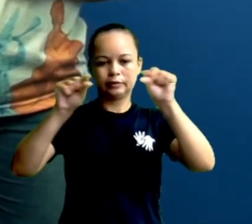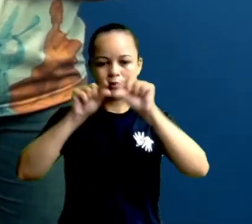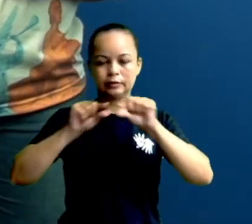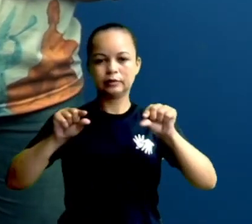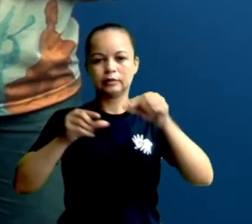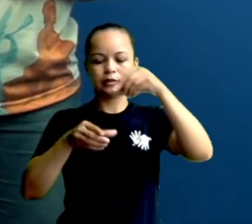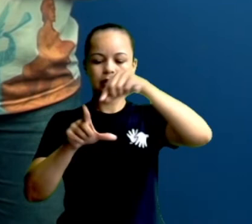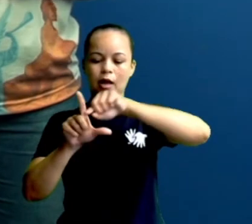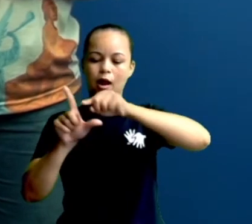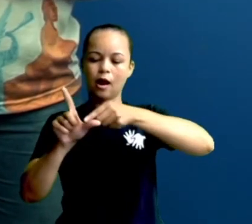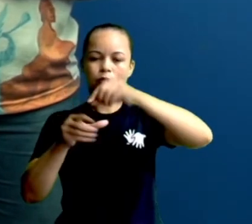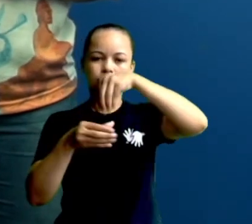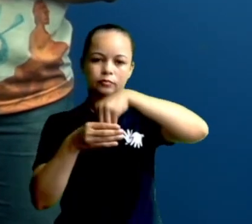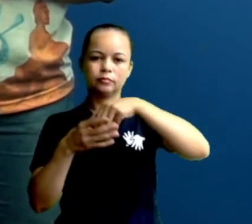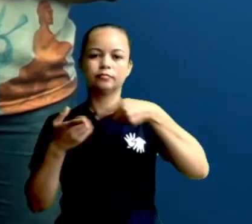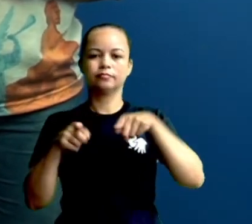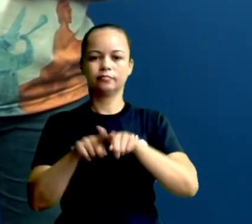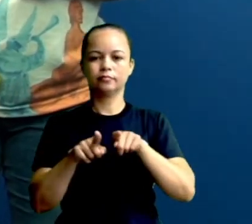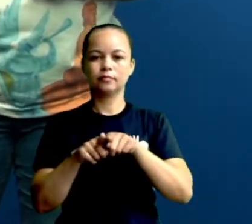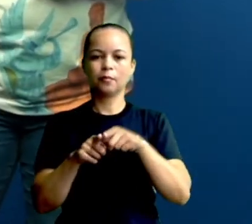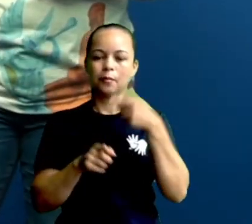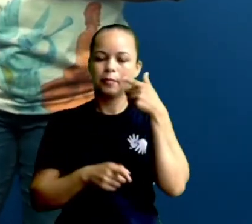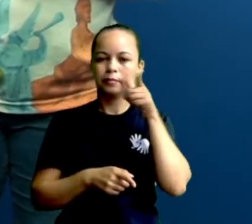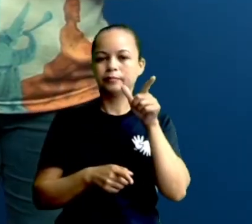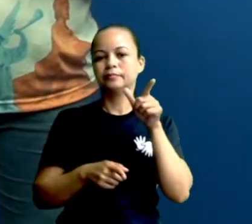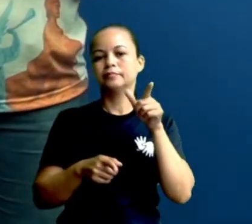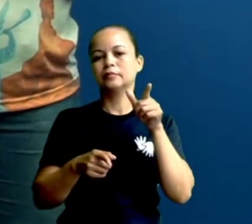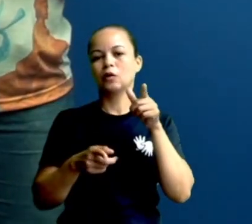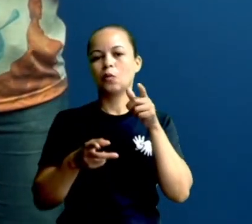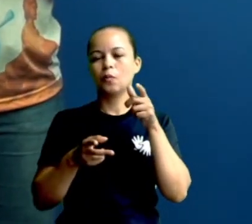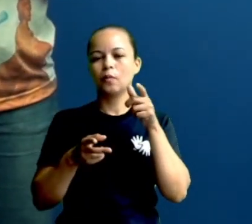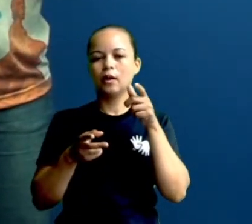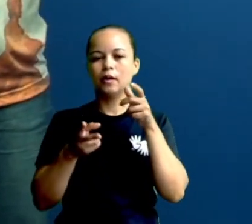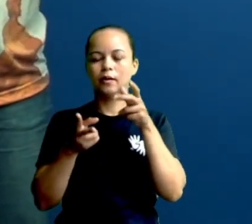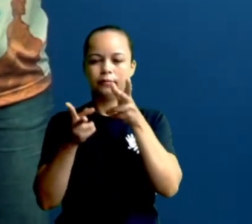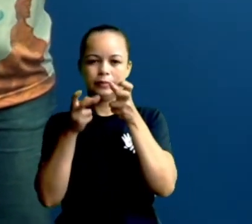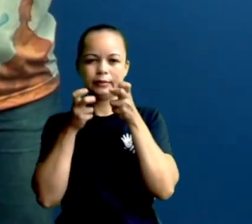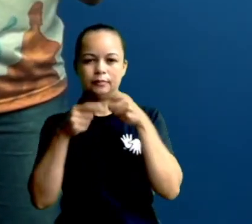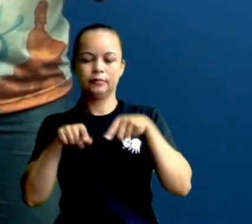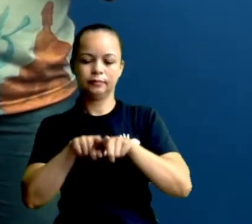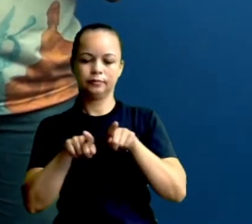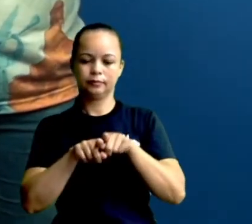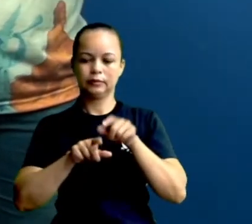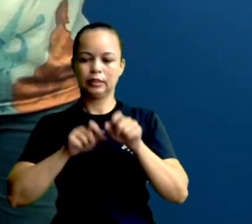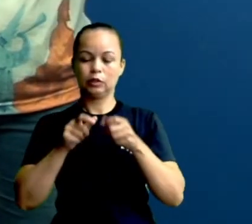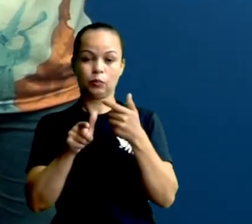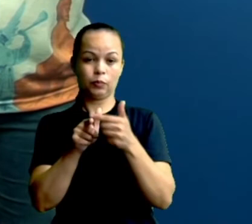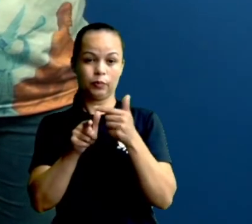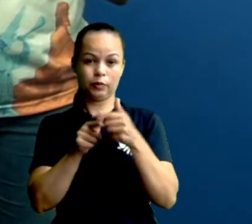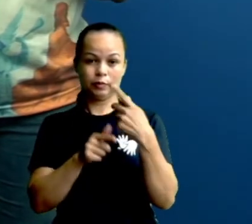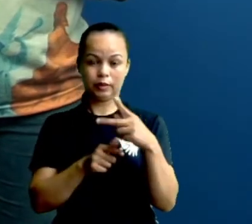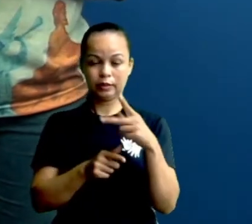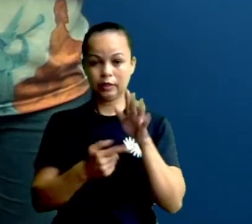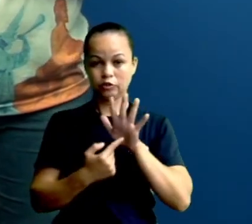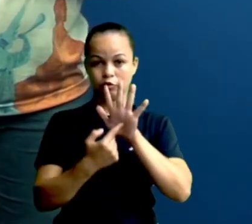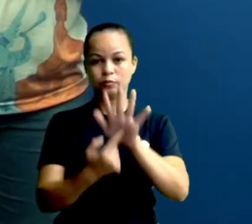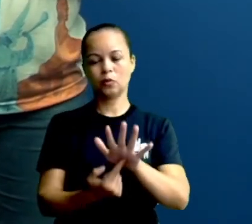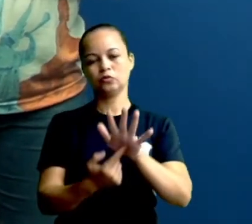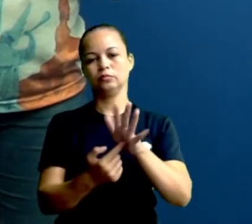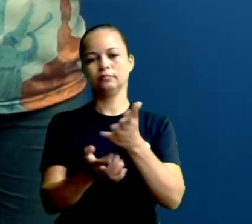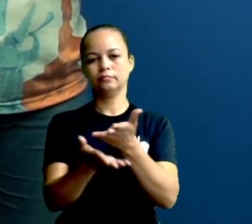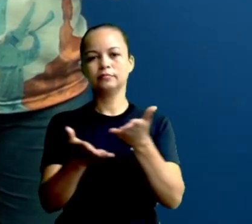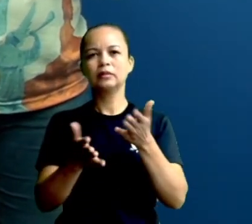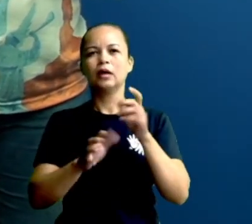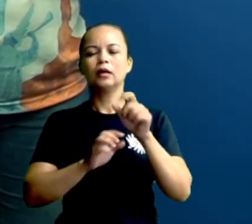ângulos internos, que a gente conseguiu perceber que no probleminha que a gente trouxe, na situação que a gente trouxe,